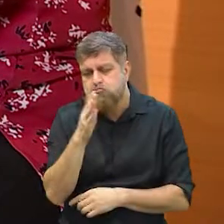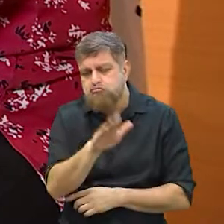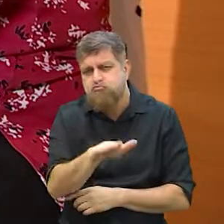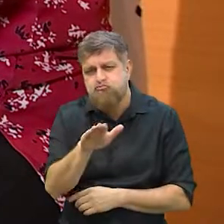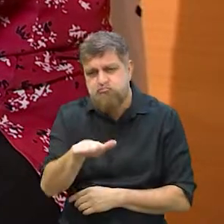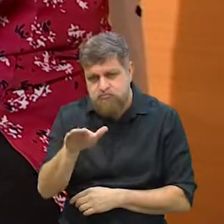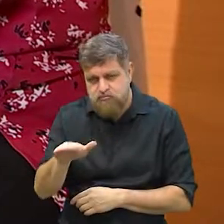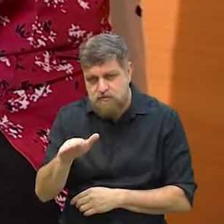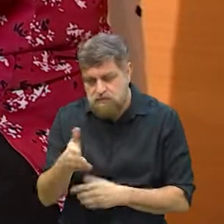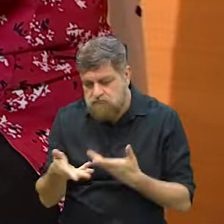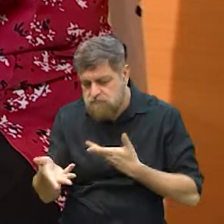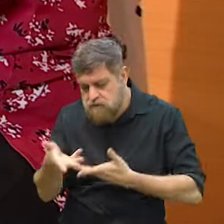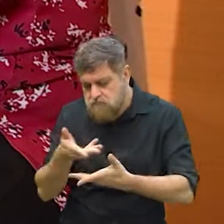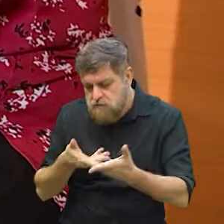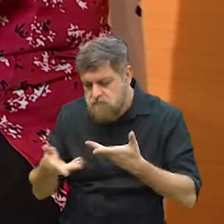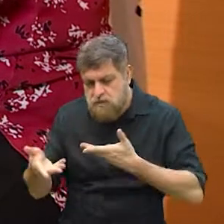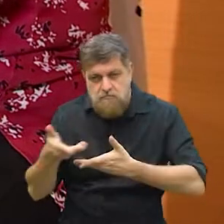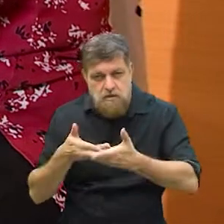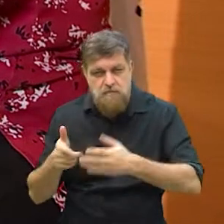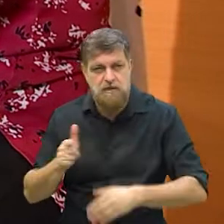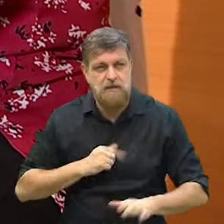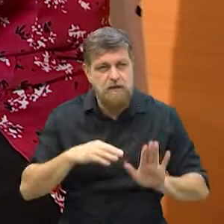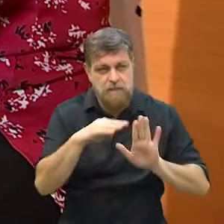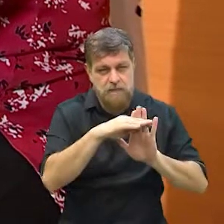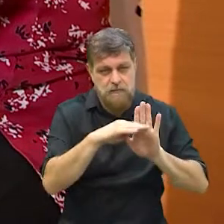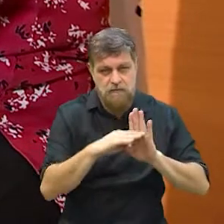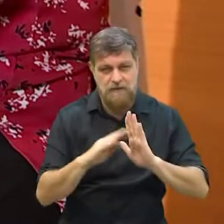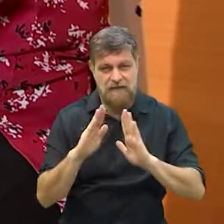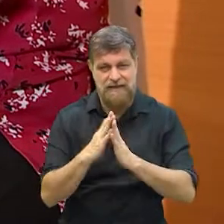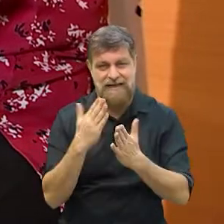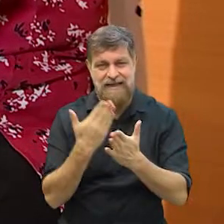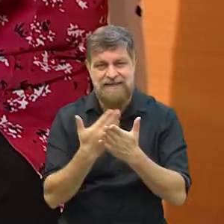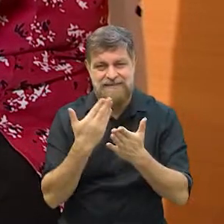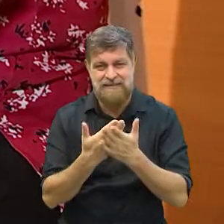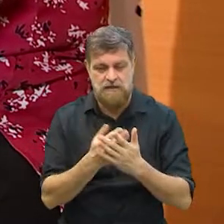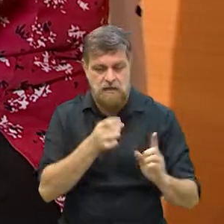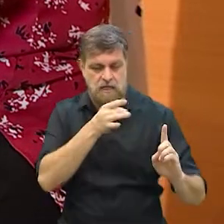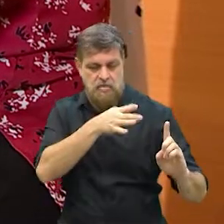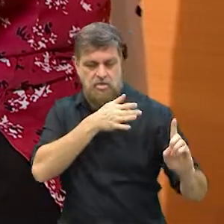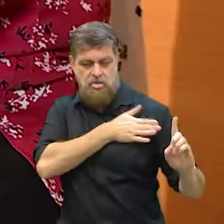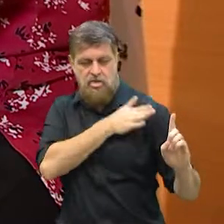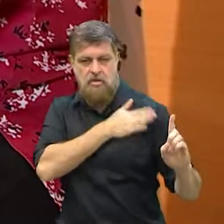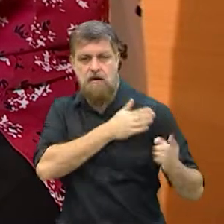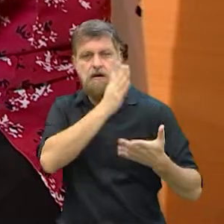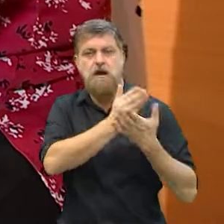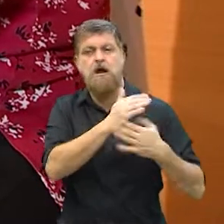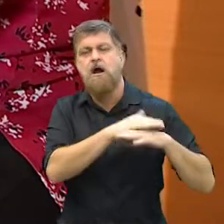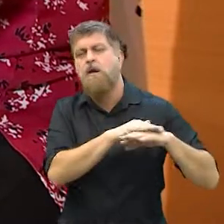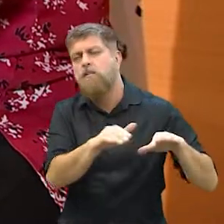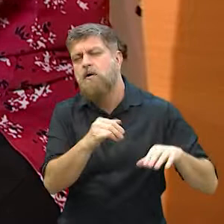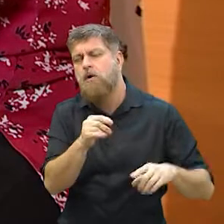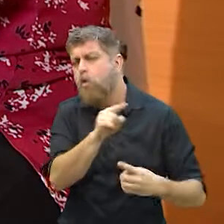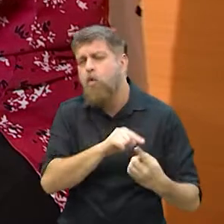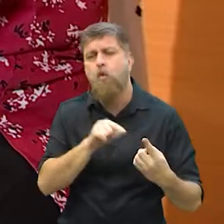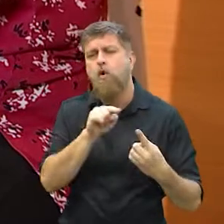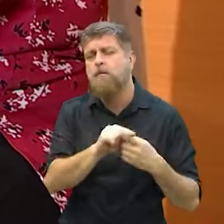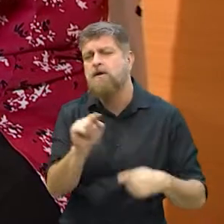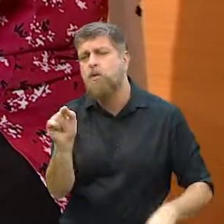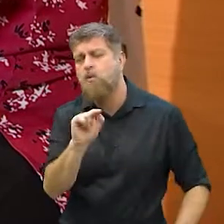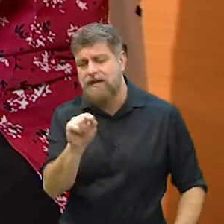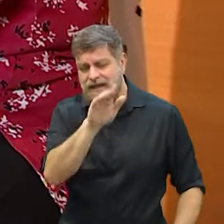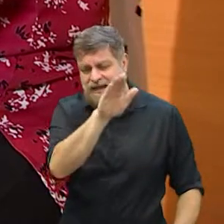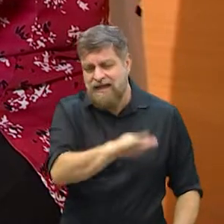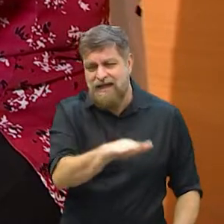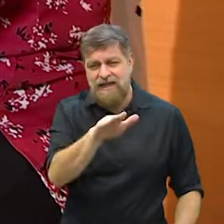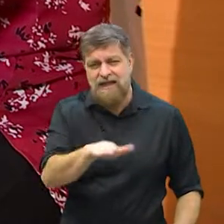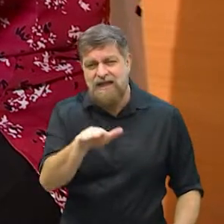desde pequenininho, né? Tanto que existe aí o programa Escola Sem Discriminação. Sim. Qual que é a ideia de trabalhar